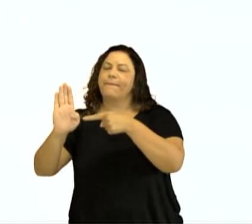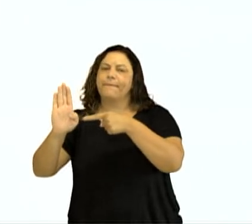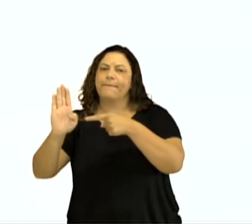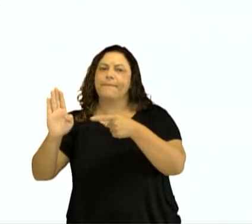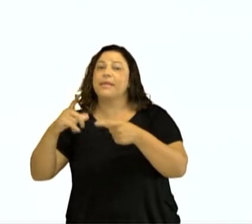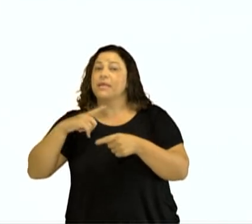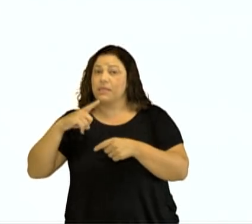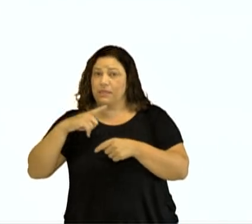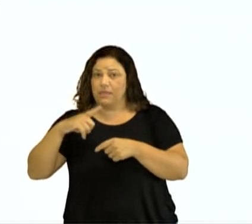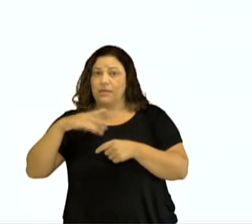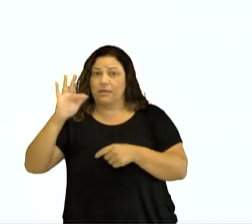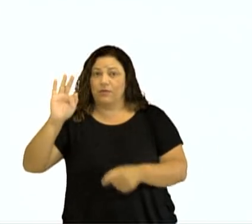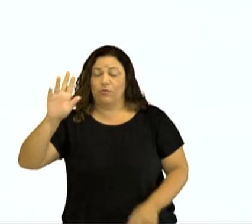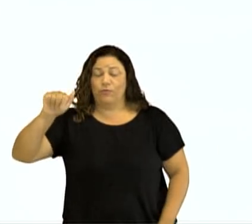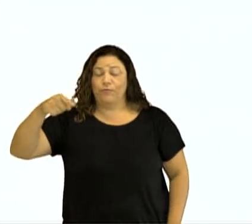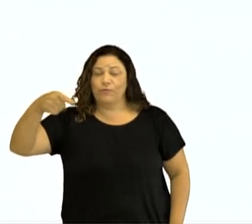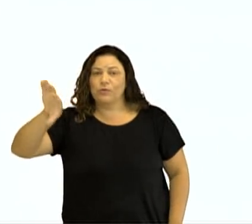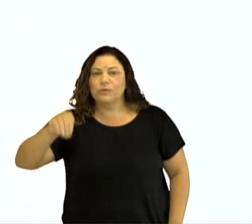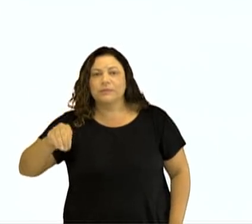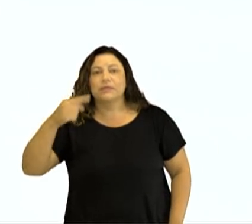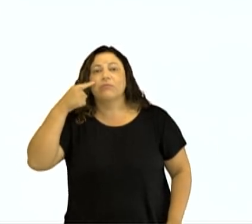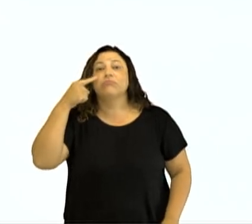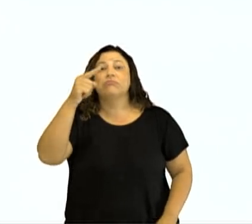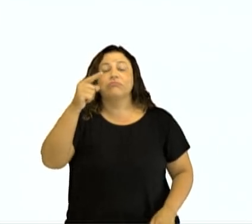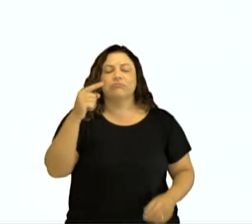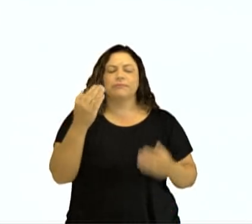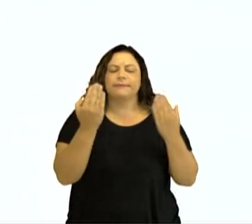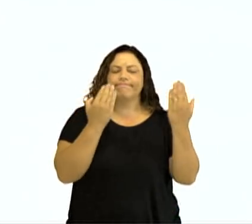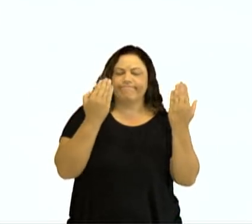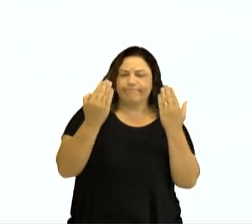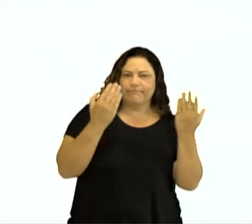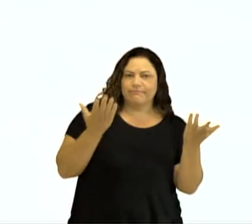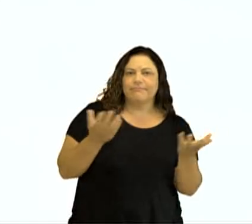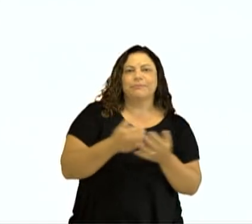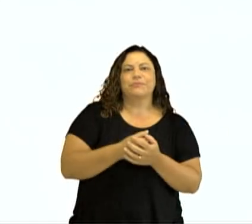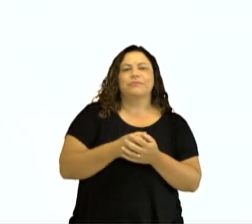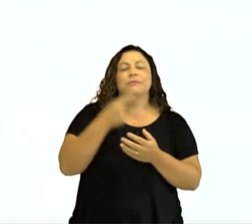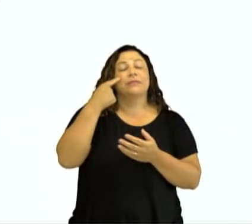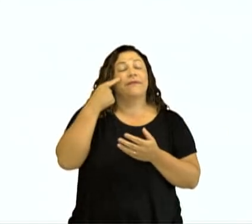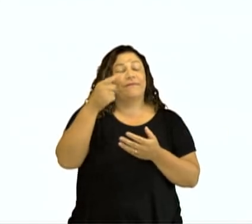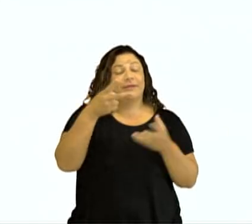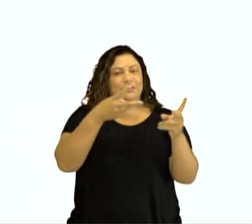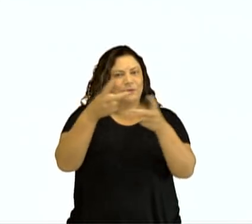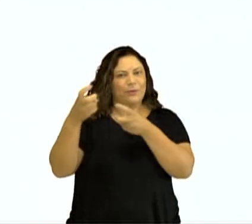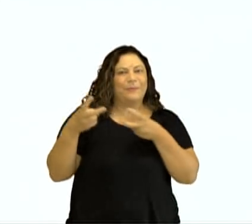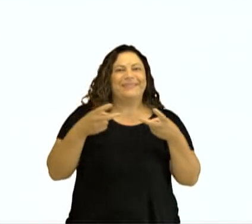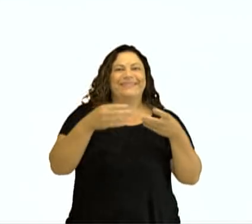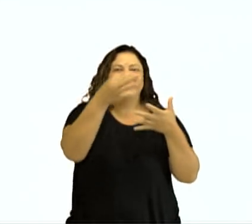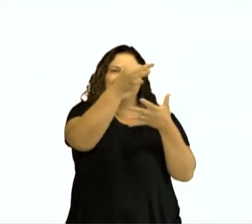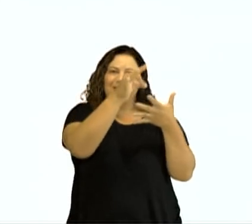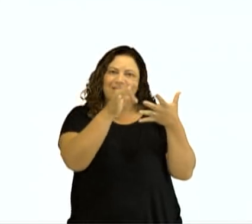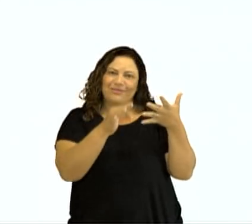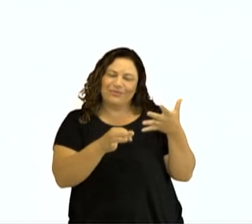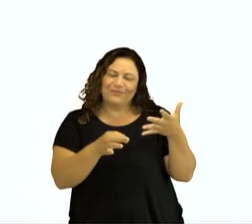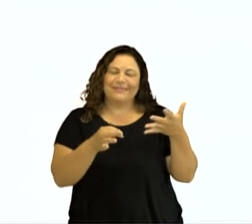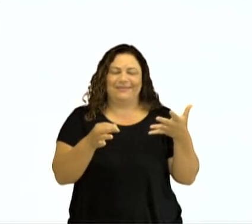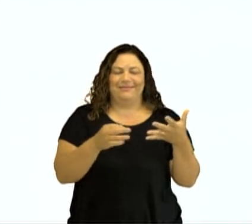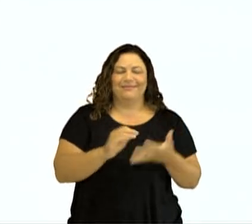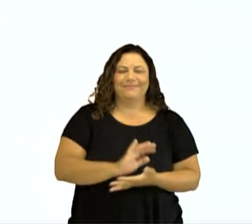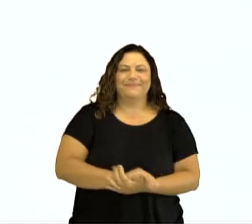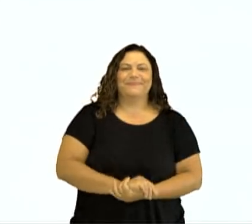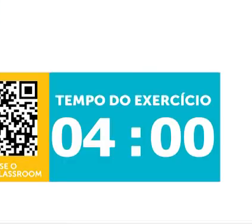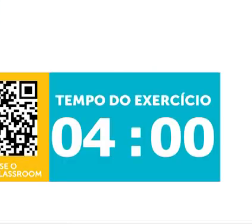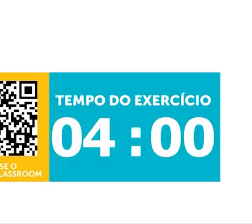uma função? Veja suas anotações aí e se está tudo certo com o exercício 2 para a gente já fazer a correção.